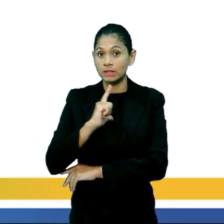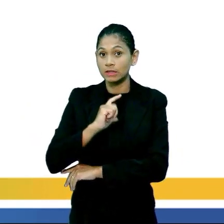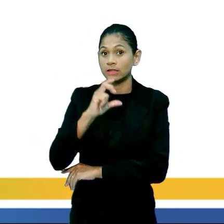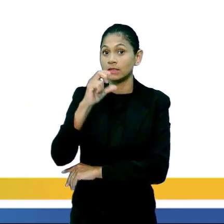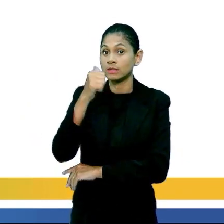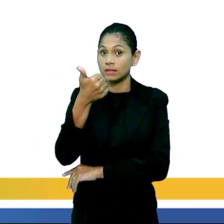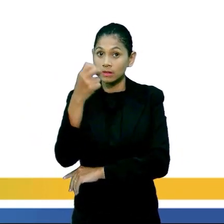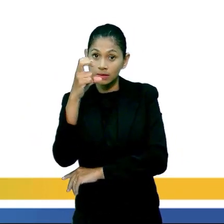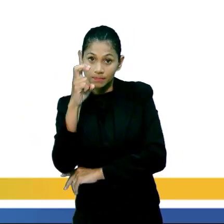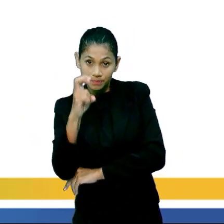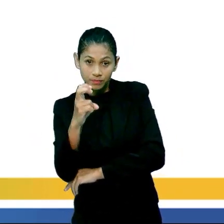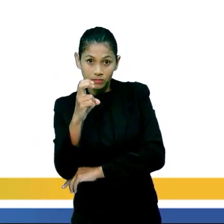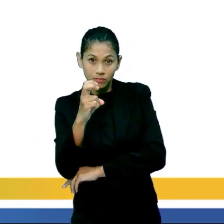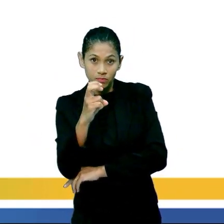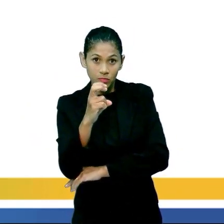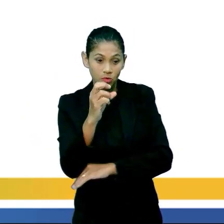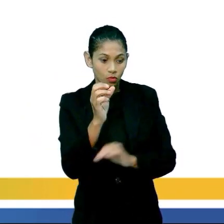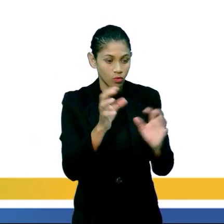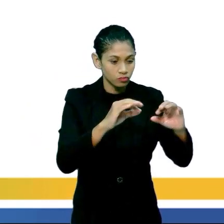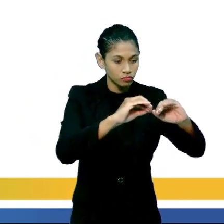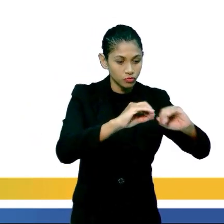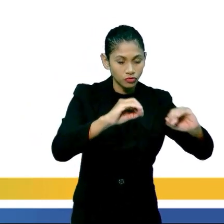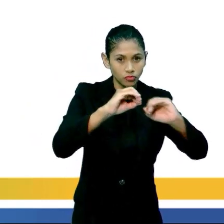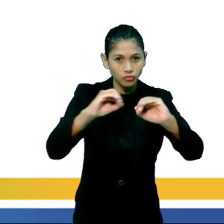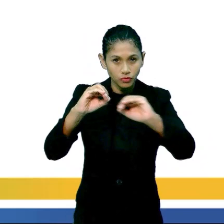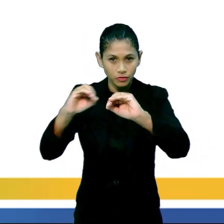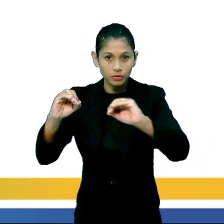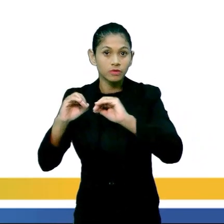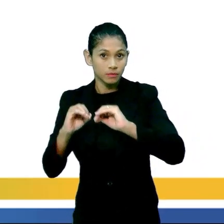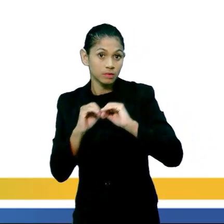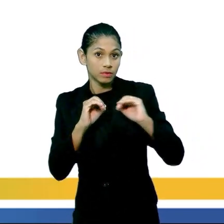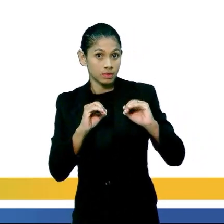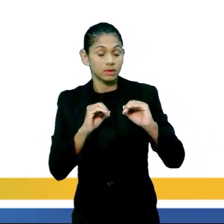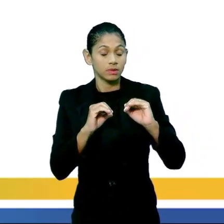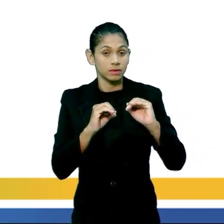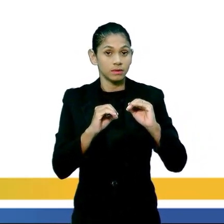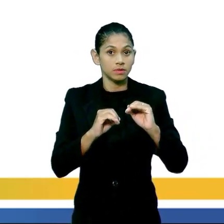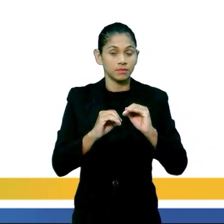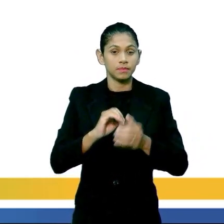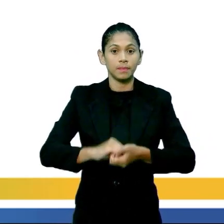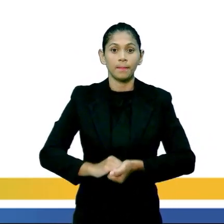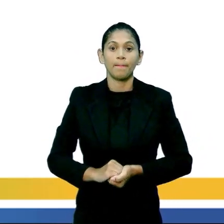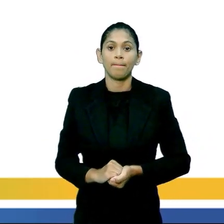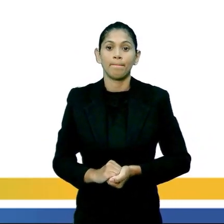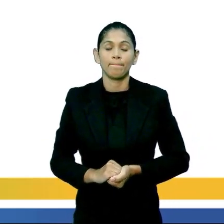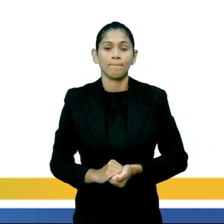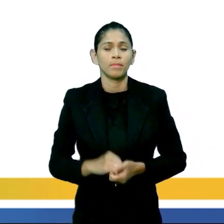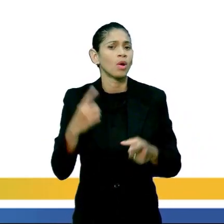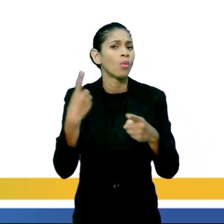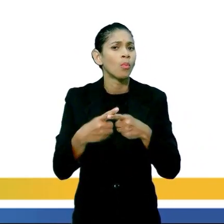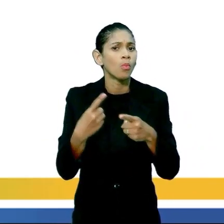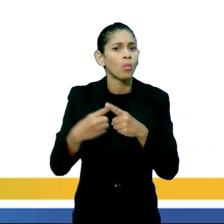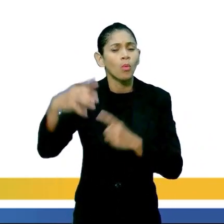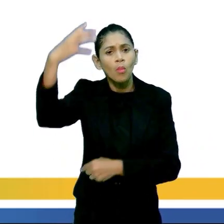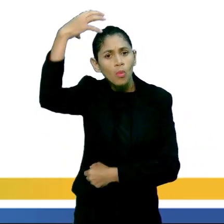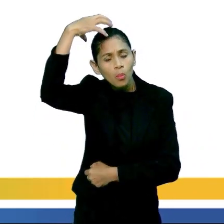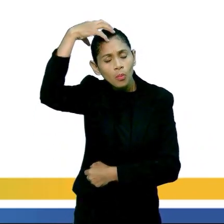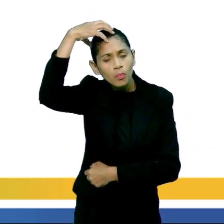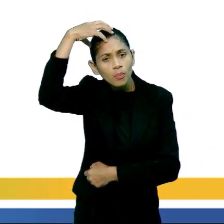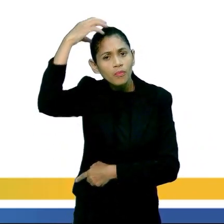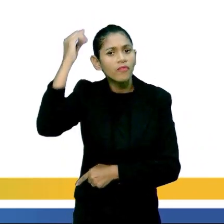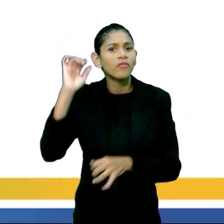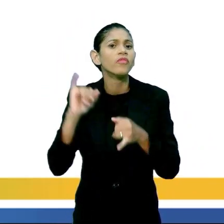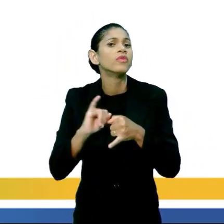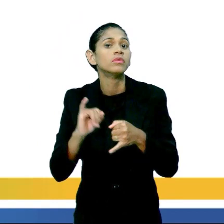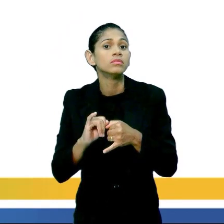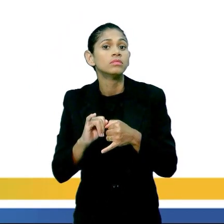distribuídas aos capitães donatários, que eram os nobres. E por que o rei de Portugal fez isso? Ele fez isso porque